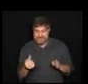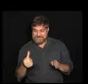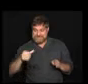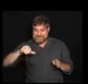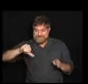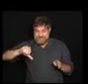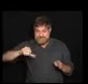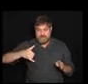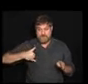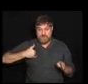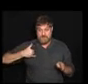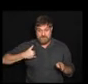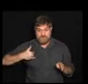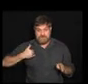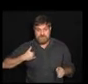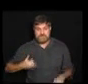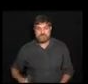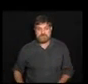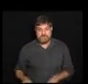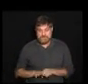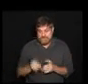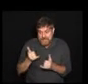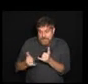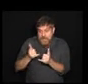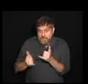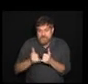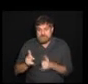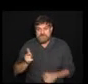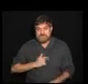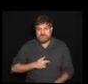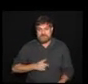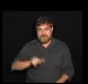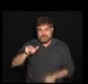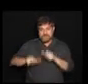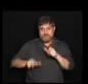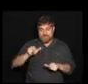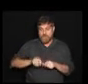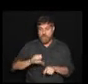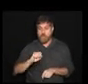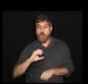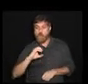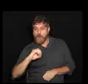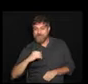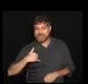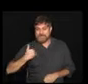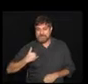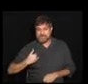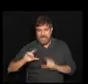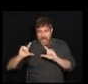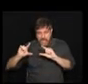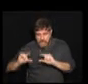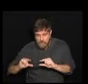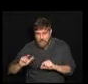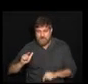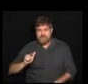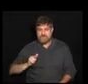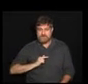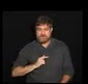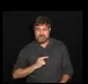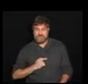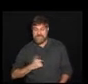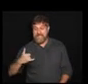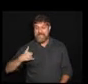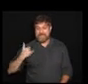não tão distante, e aí a gente tem muito menos gente de 80 anos e mais, e de 70 a 79 menos